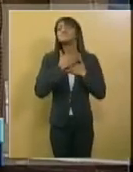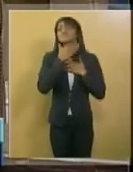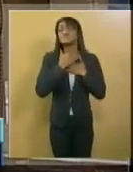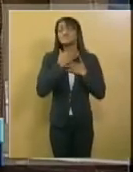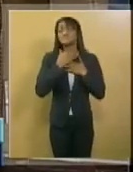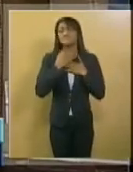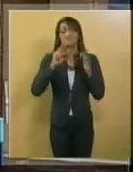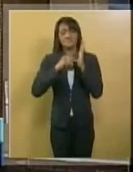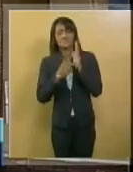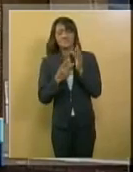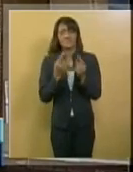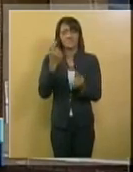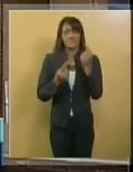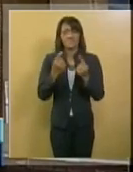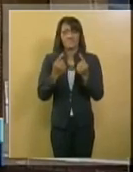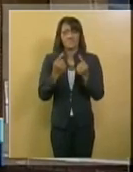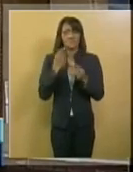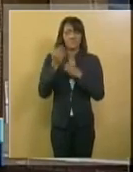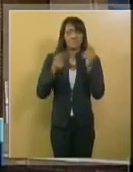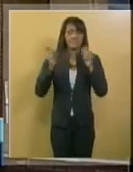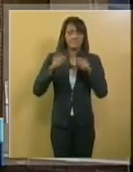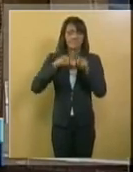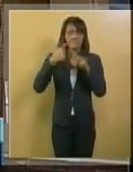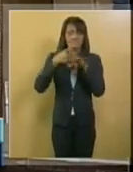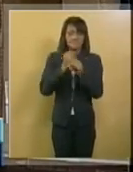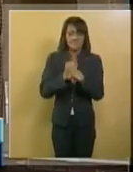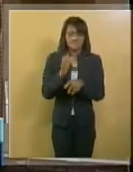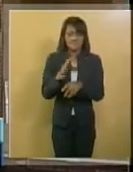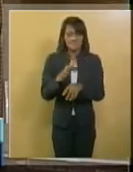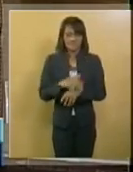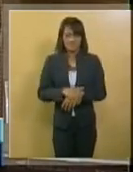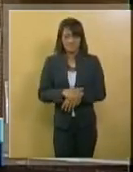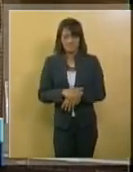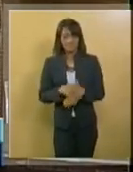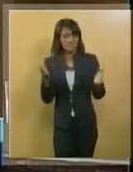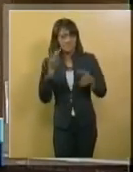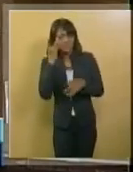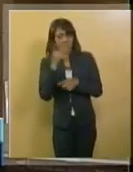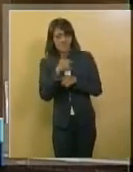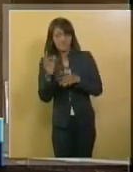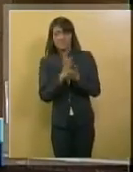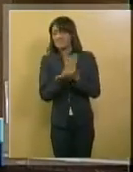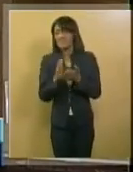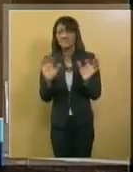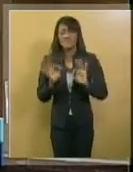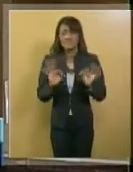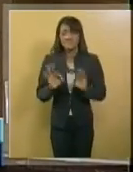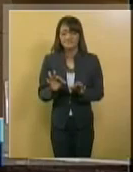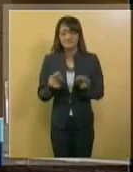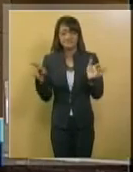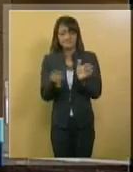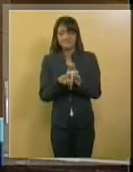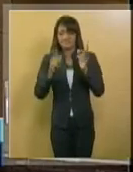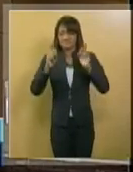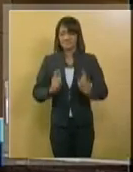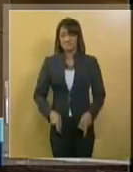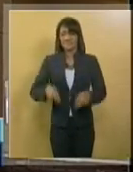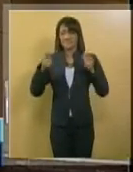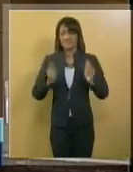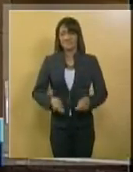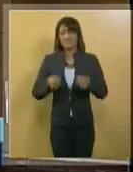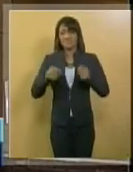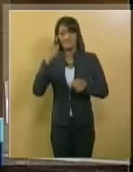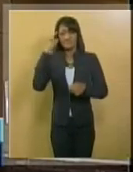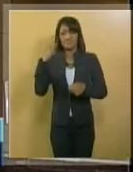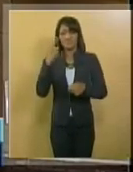isso para saber qual é a capacidade de tração. Esquálidos como estão, muitos não conseguem tracionar sequer a própria carroça. Imagina o carroceiro em